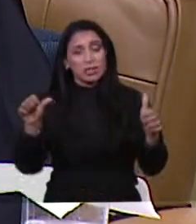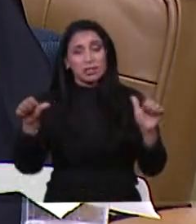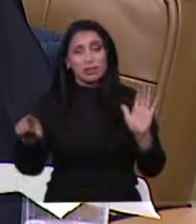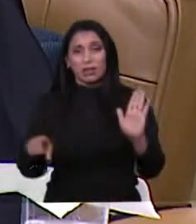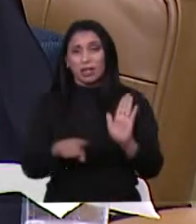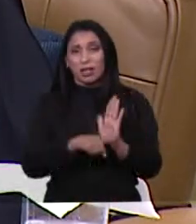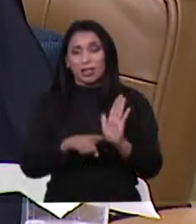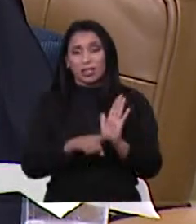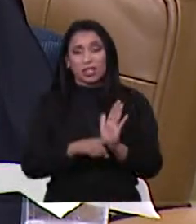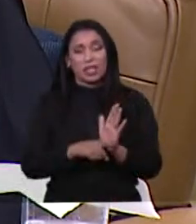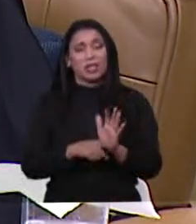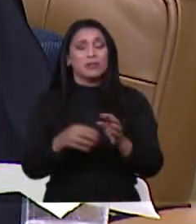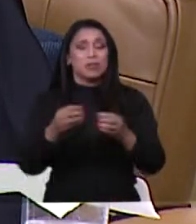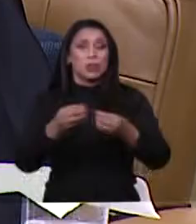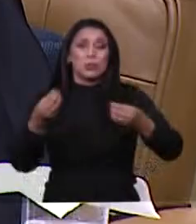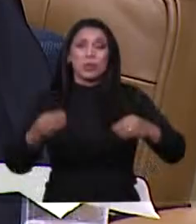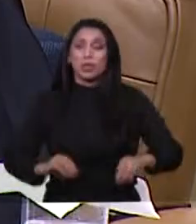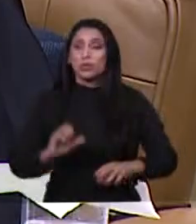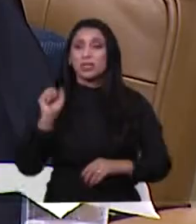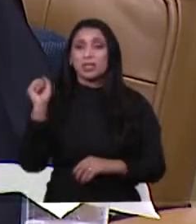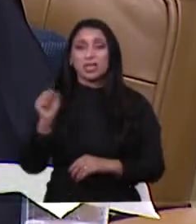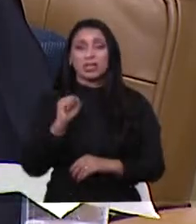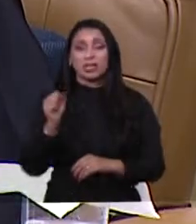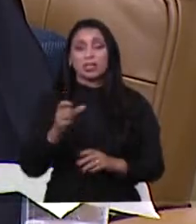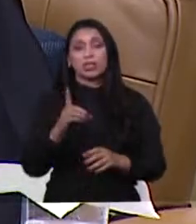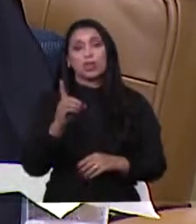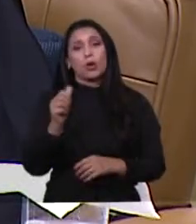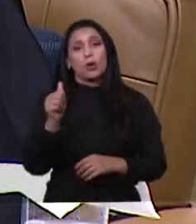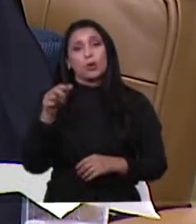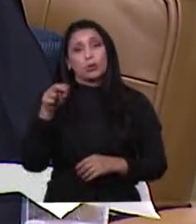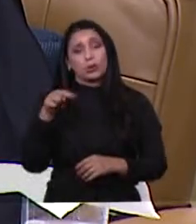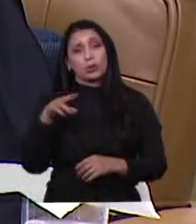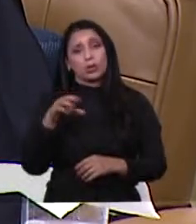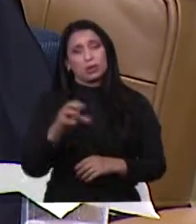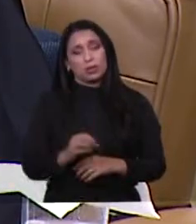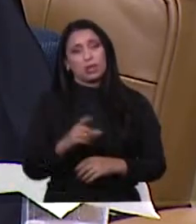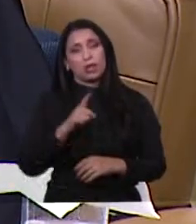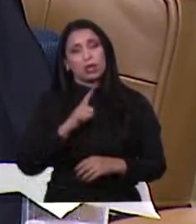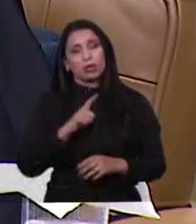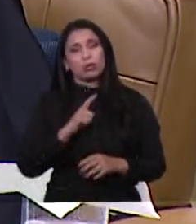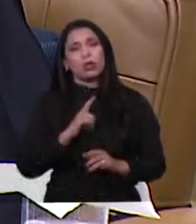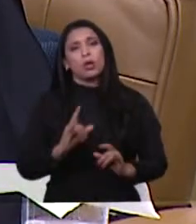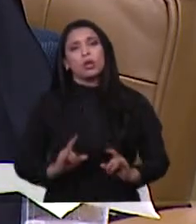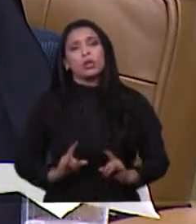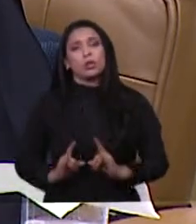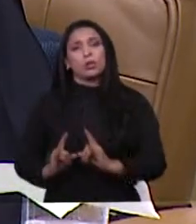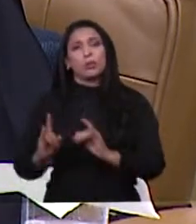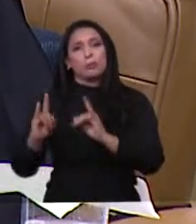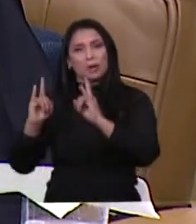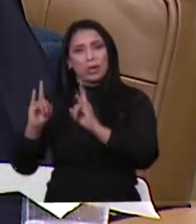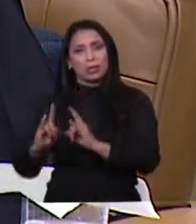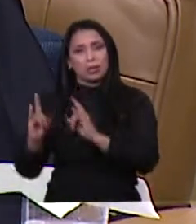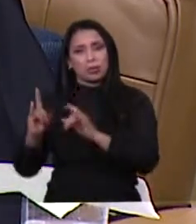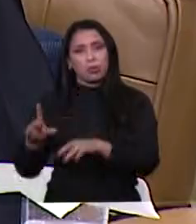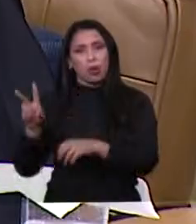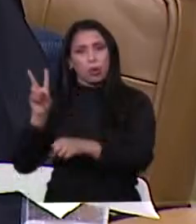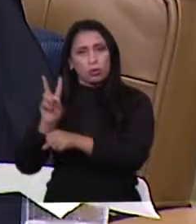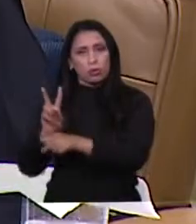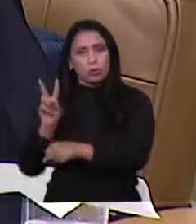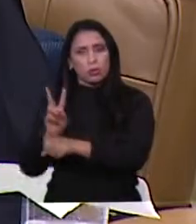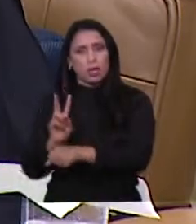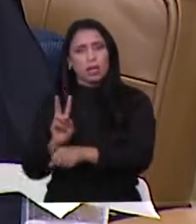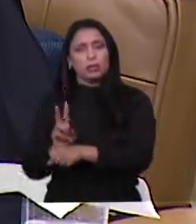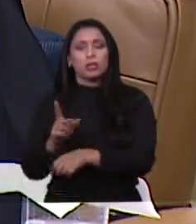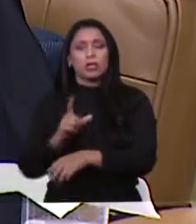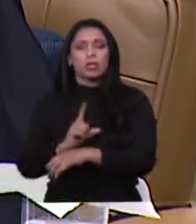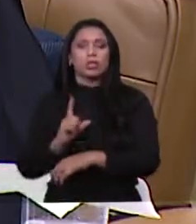altíssima monta. No que se refere ao crime de dano e o de deterioração do patrimônio tombado, o modo de execução